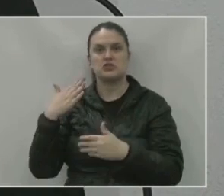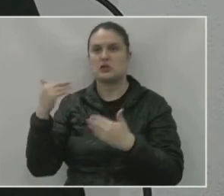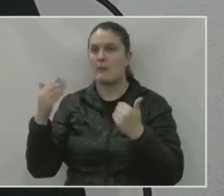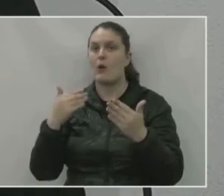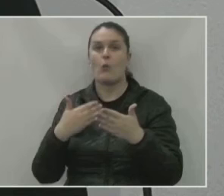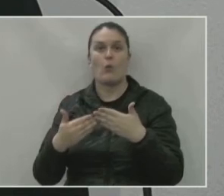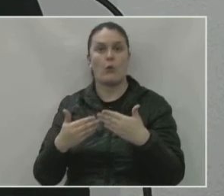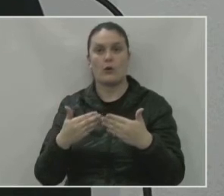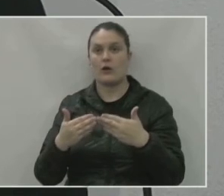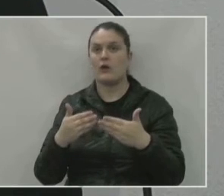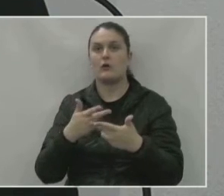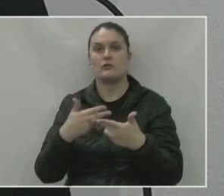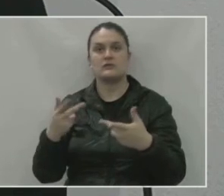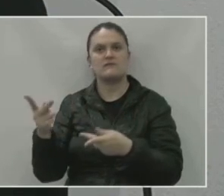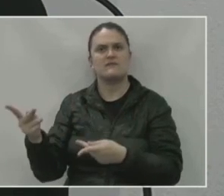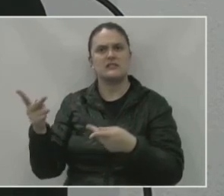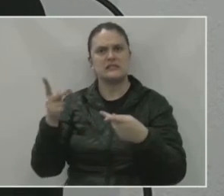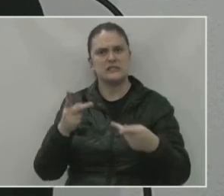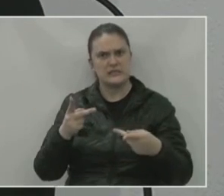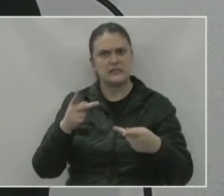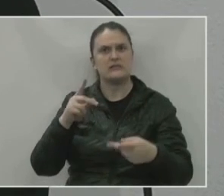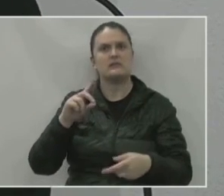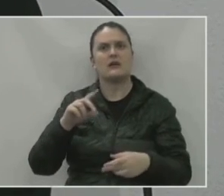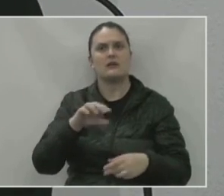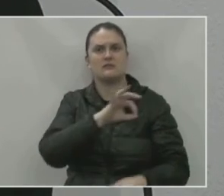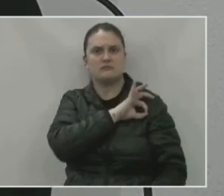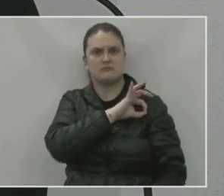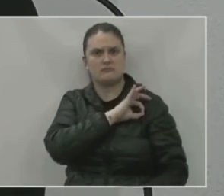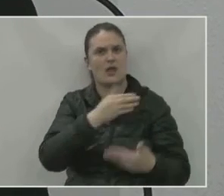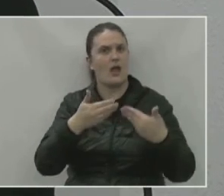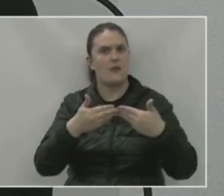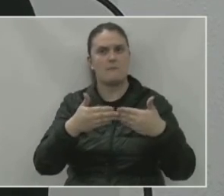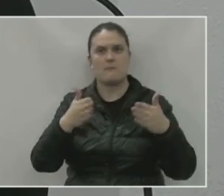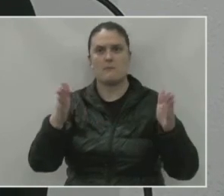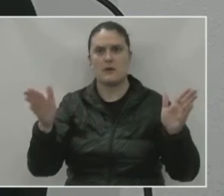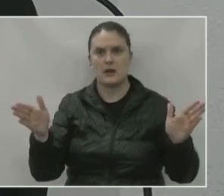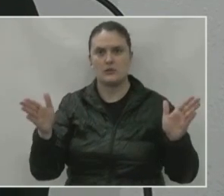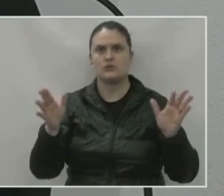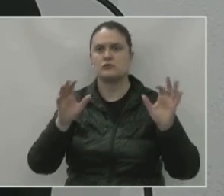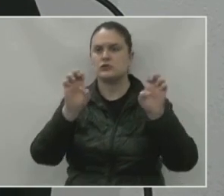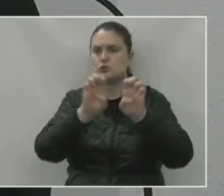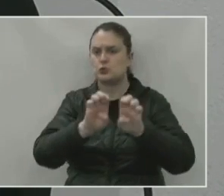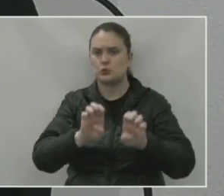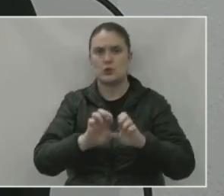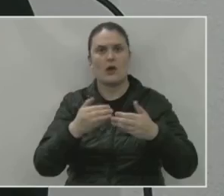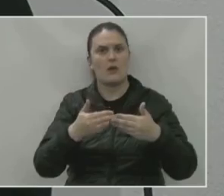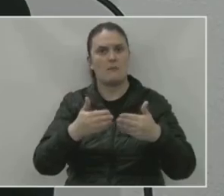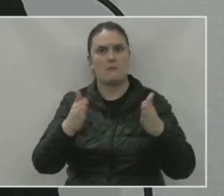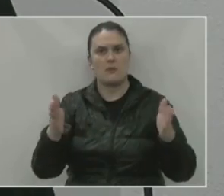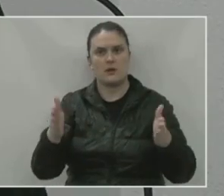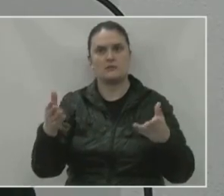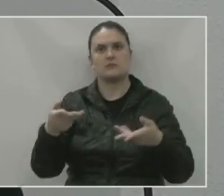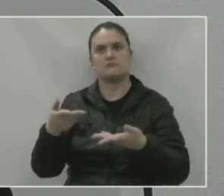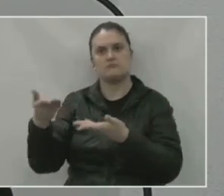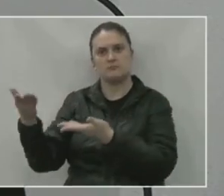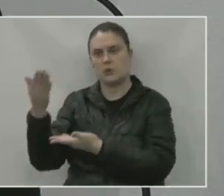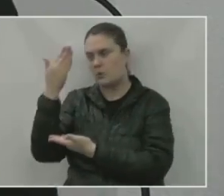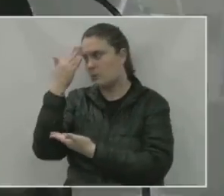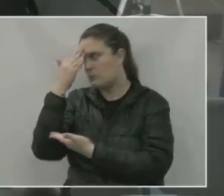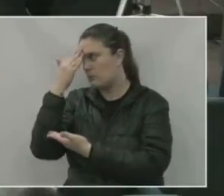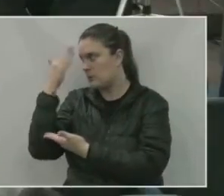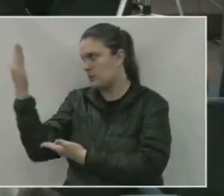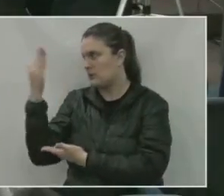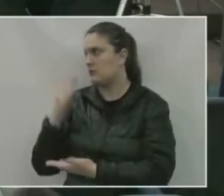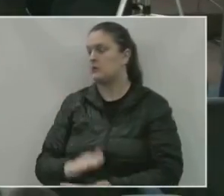qualquer situação de visita à delegacia, está aberta a cadeia e a própria estrutura da delegacia. Colocamos à disposição. Obrigado.